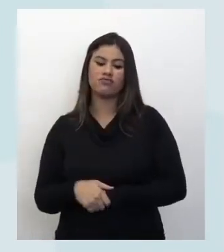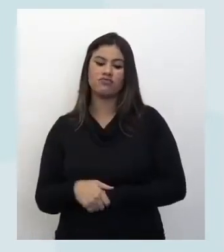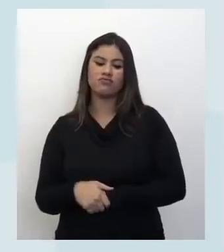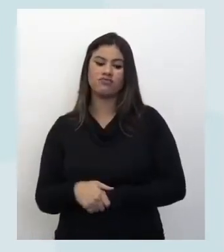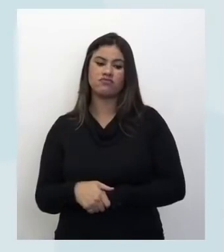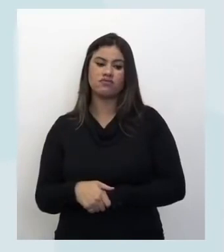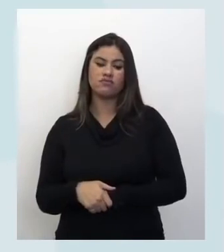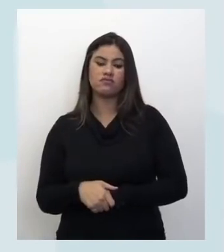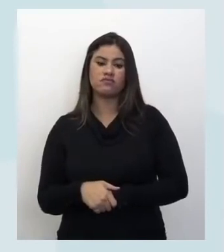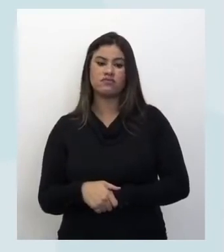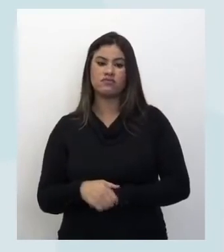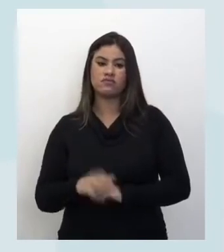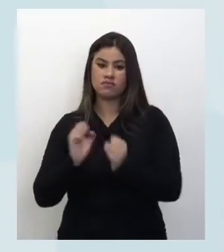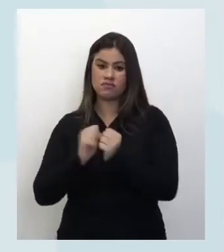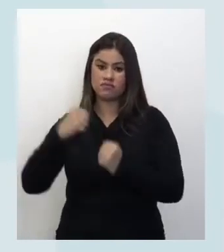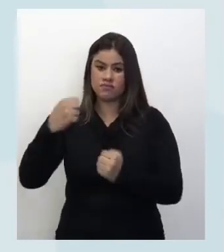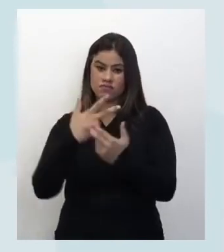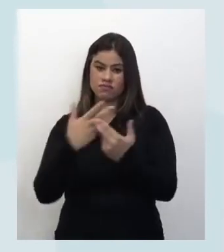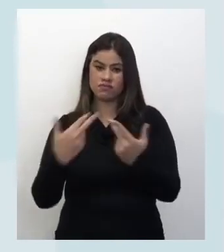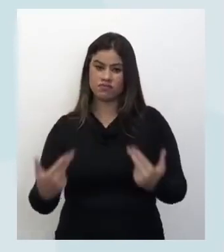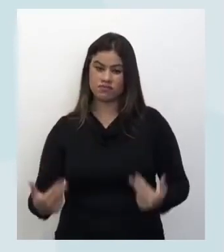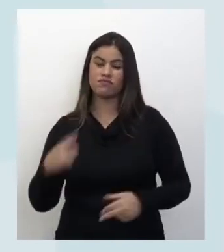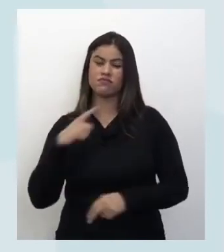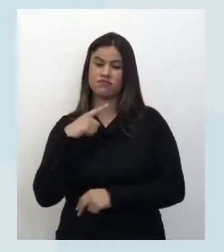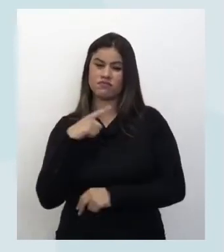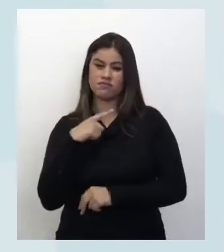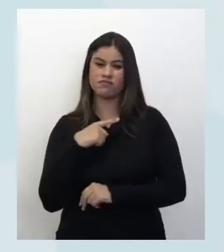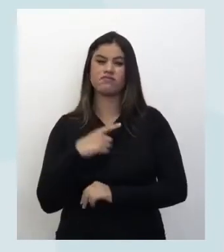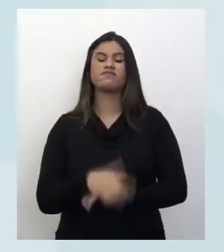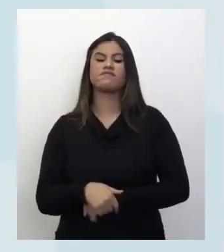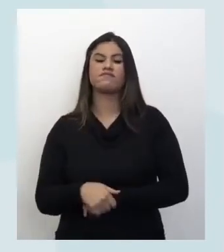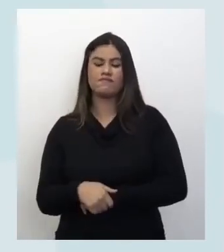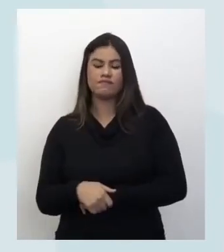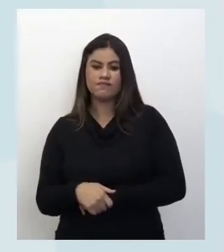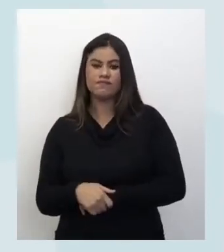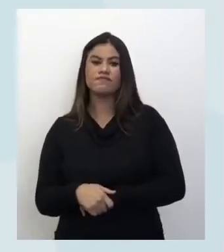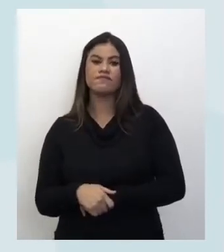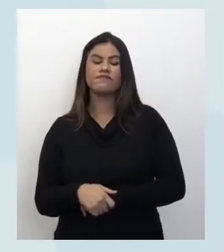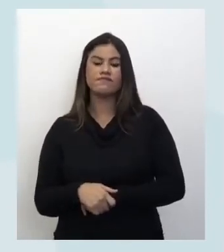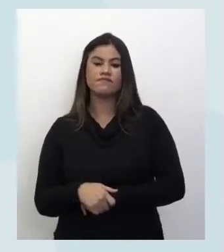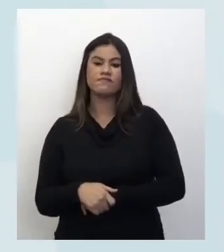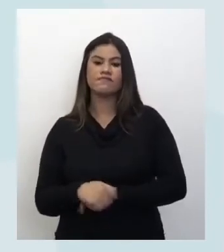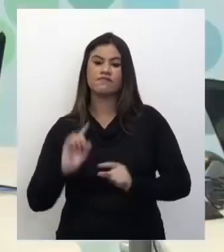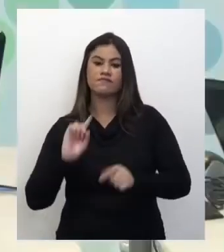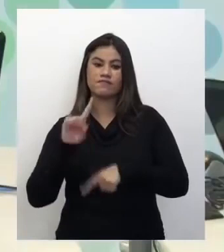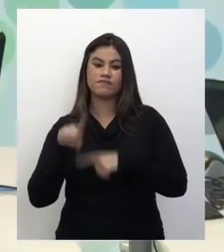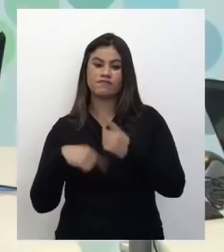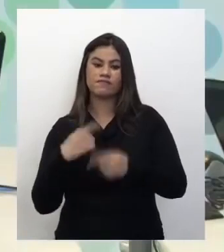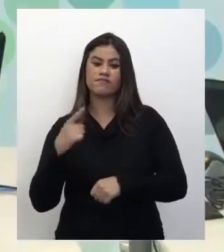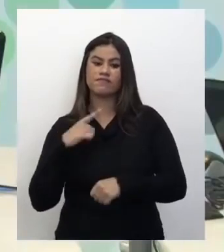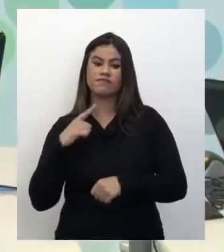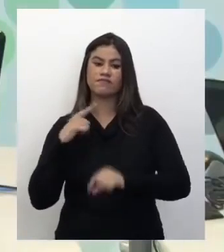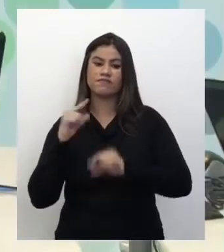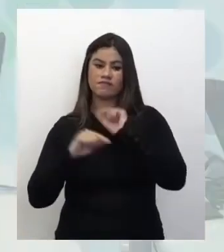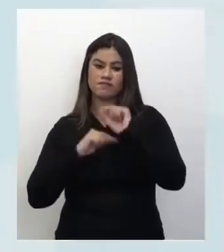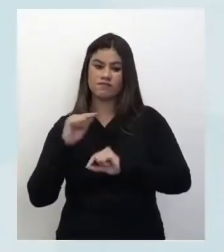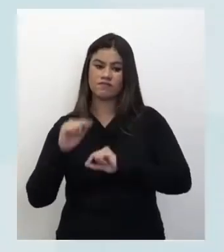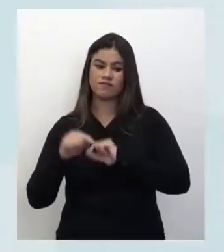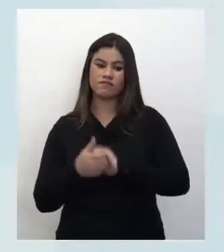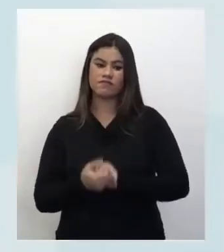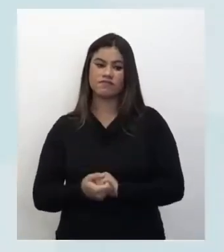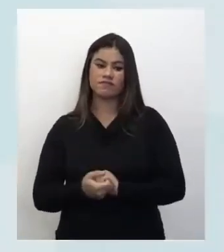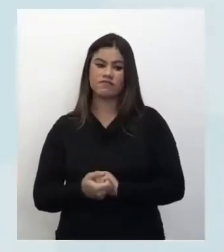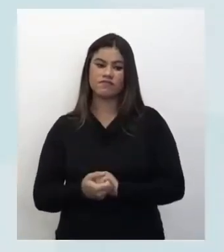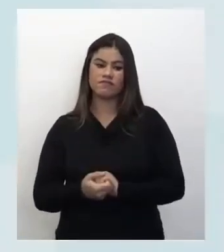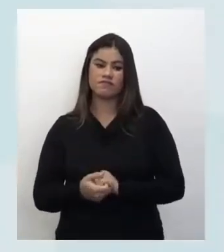só, uma sequência, um compilado de mapas bem bacana. E depois nós temos aí a finalização